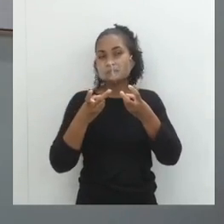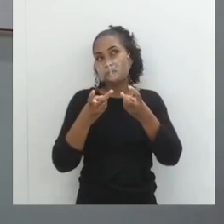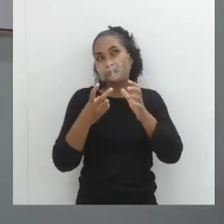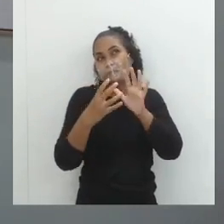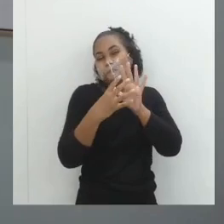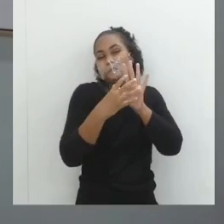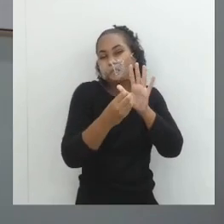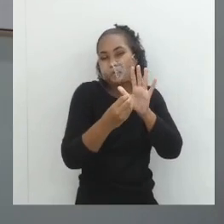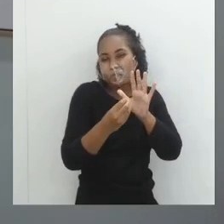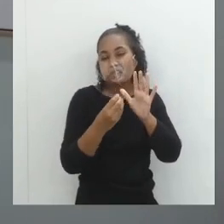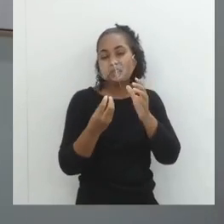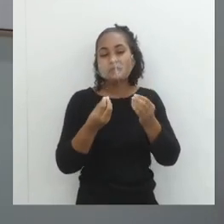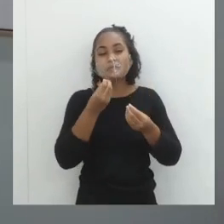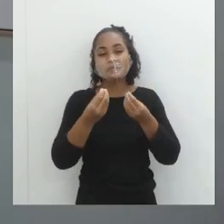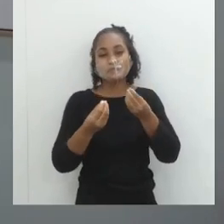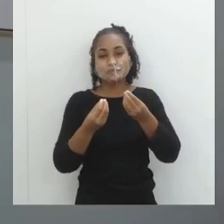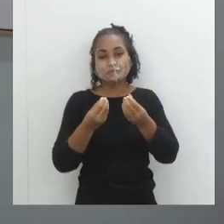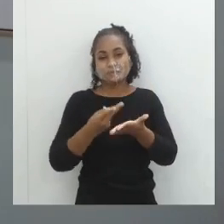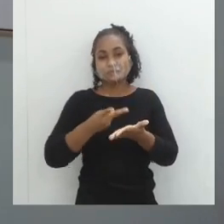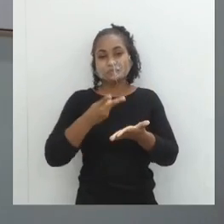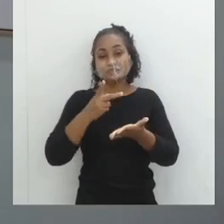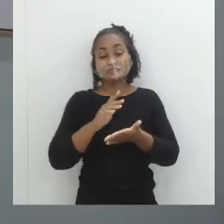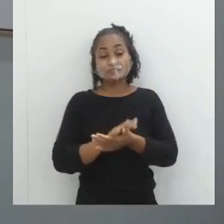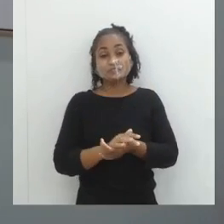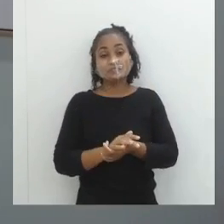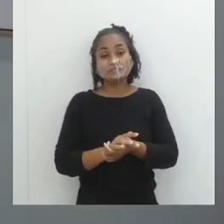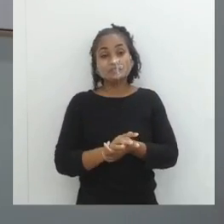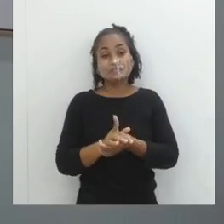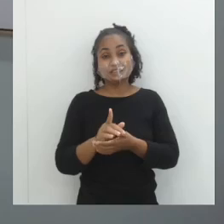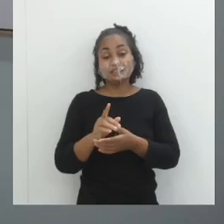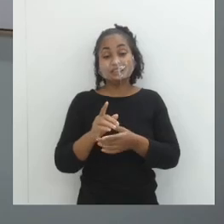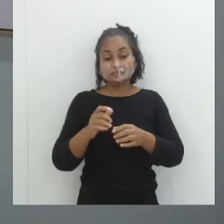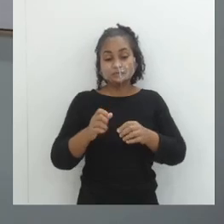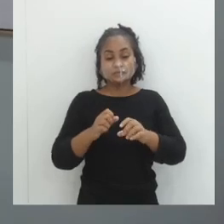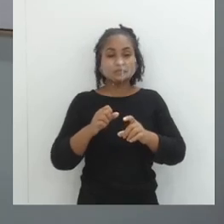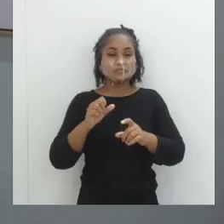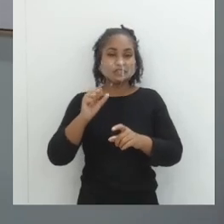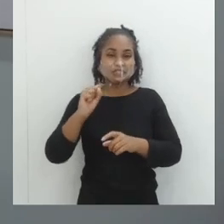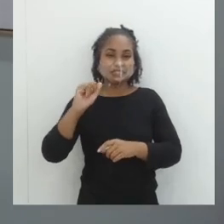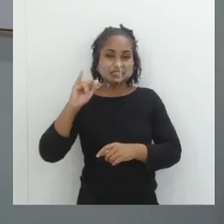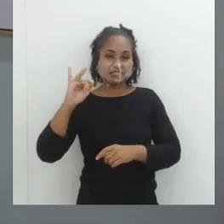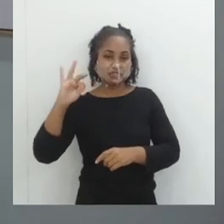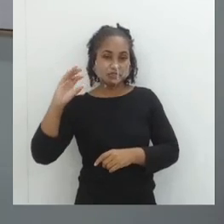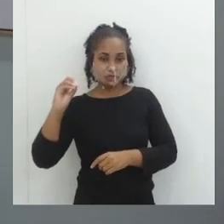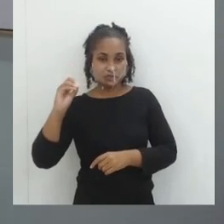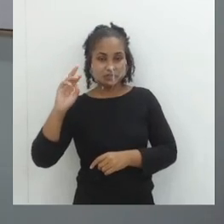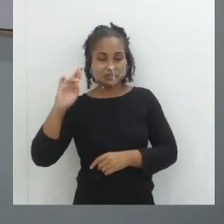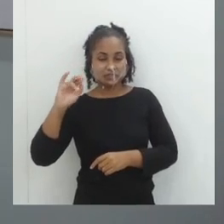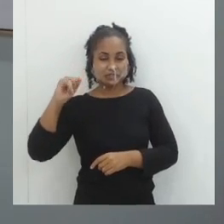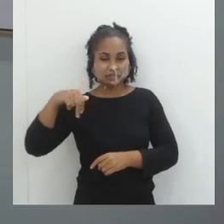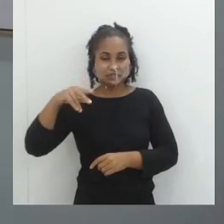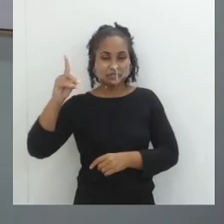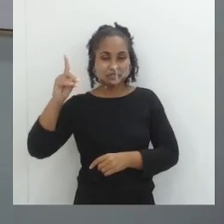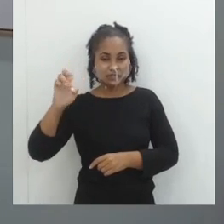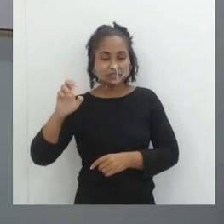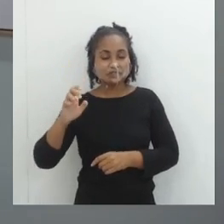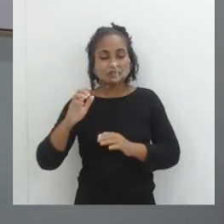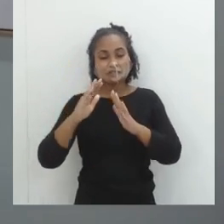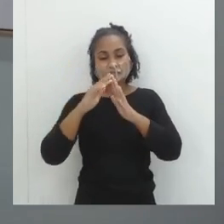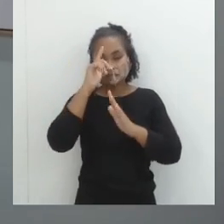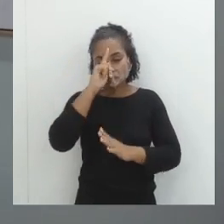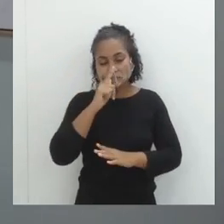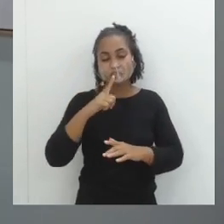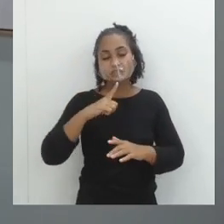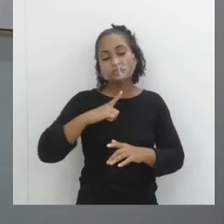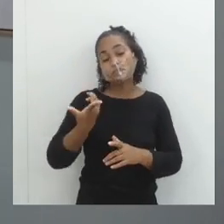modelo de como era feito esse teatro? Lá no sítio da Trindade, que fica em Casa Amarela. Quando a gente entra pelo sítio da